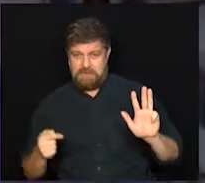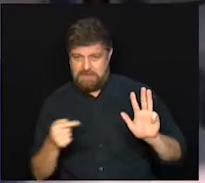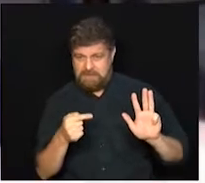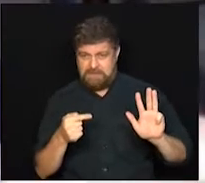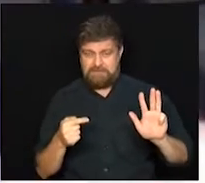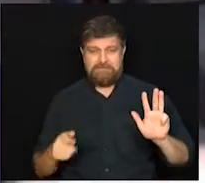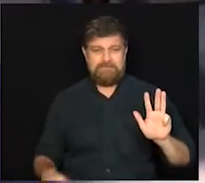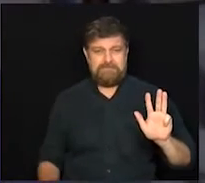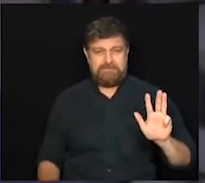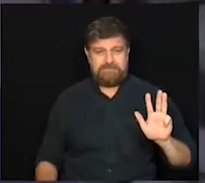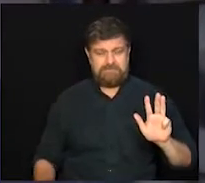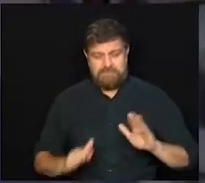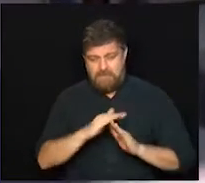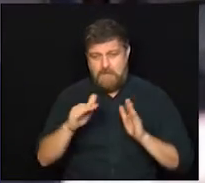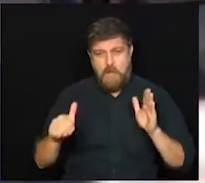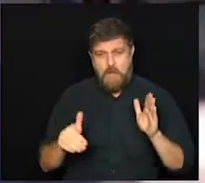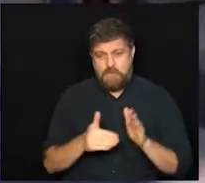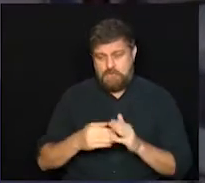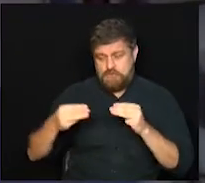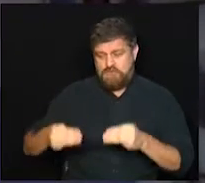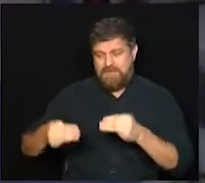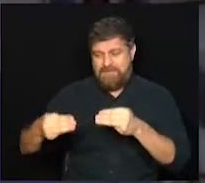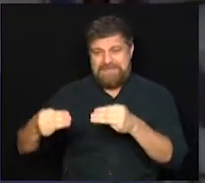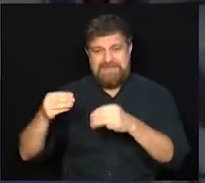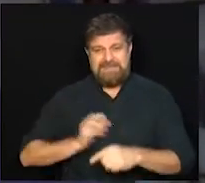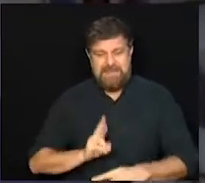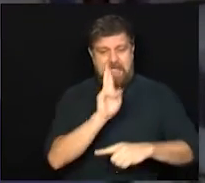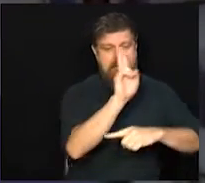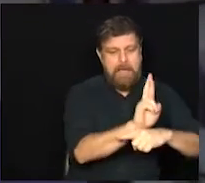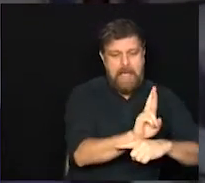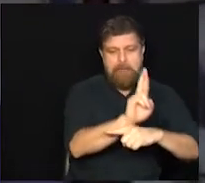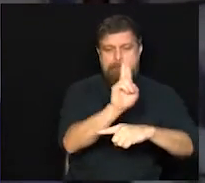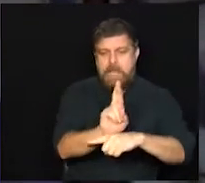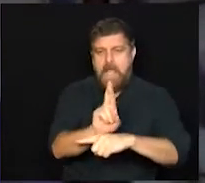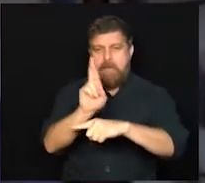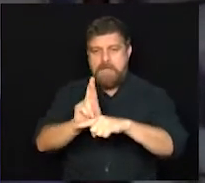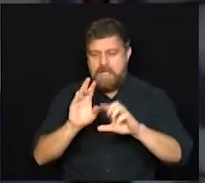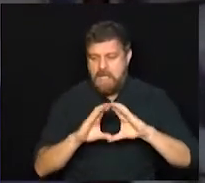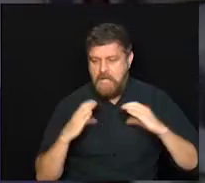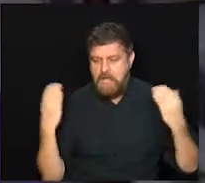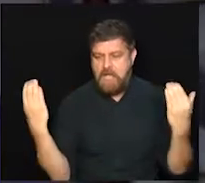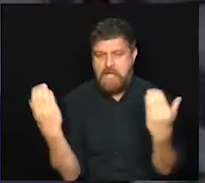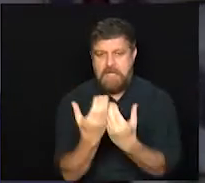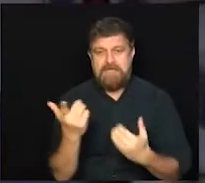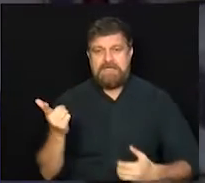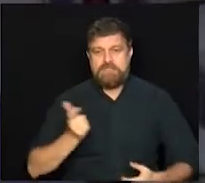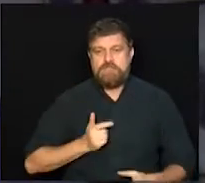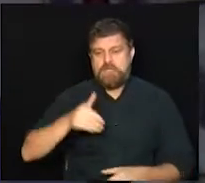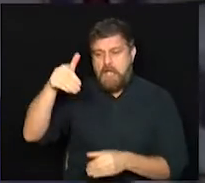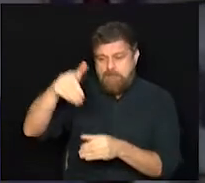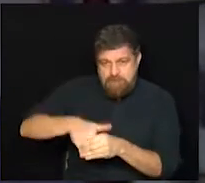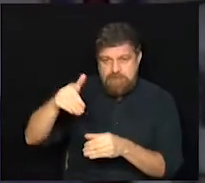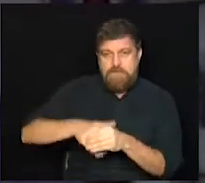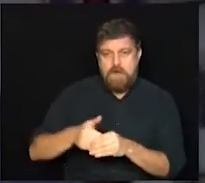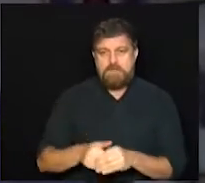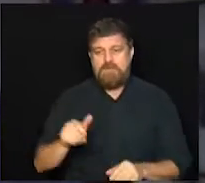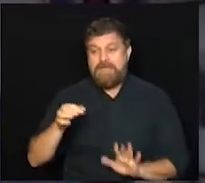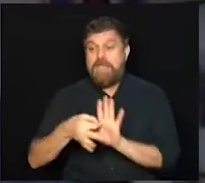os ministérios tiveram representados nas conferências com direito a voz e